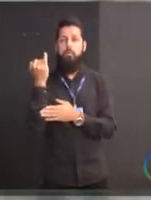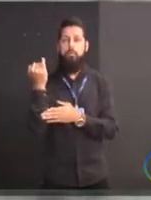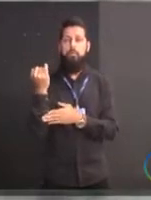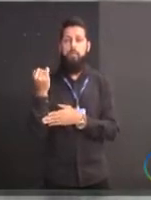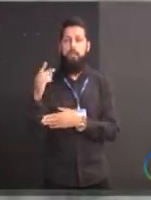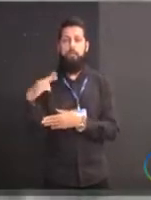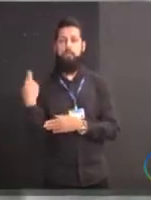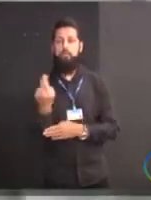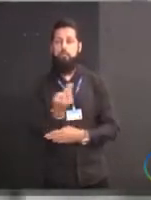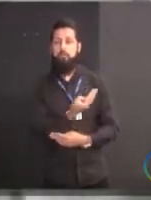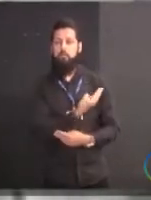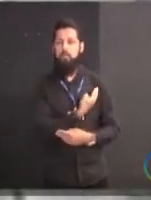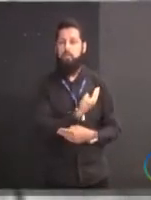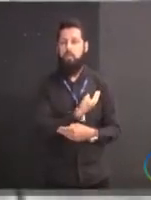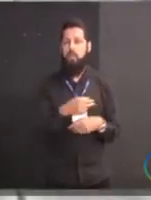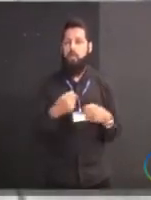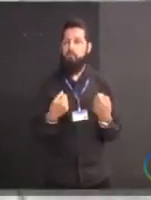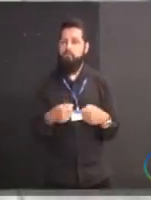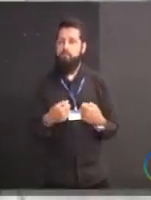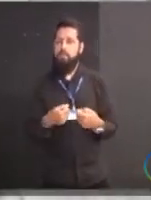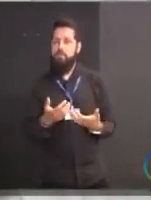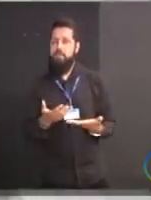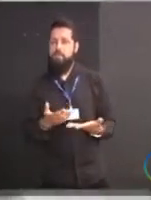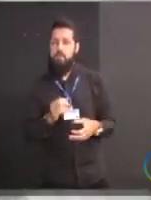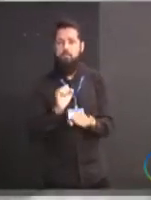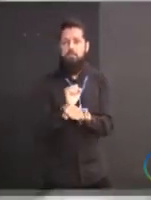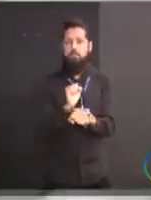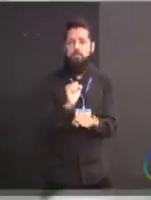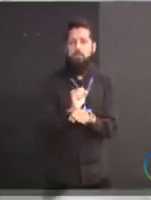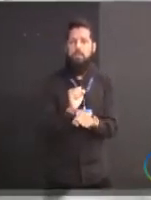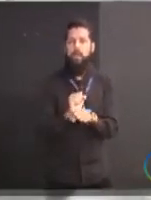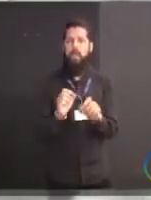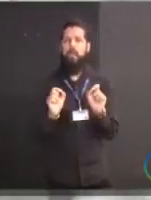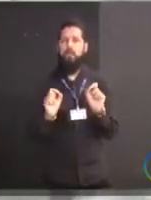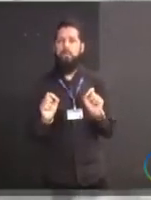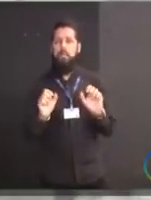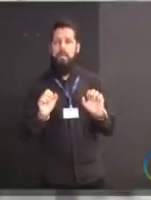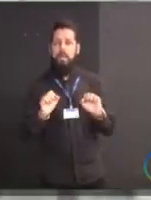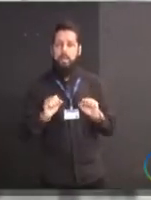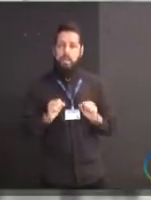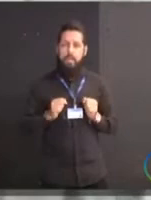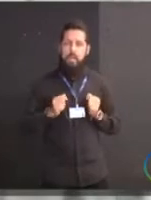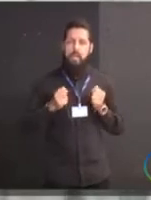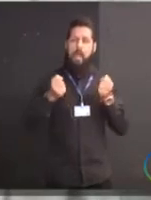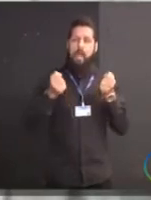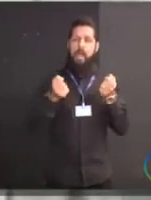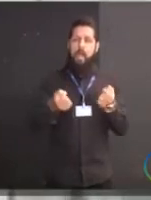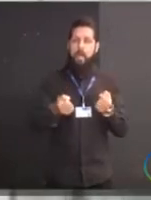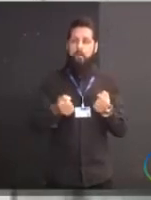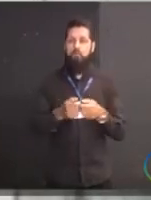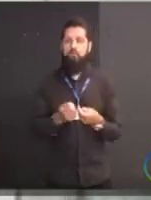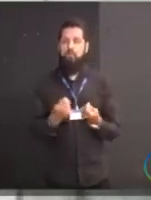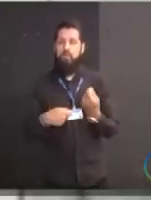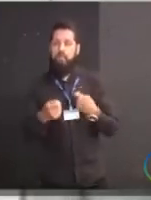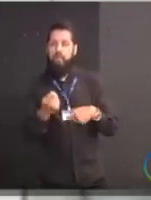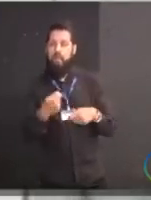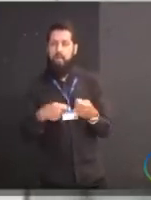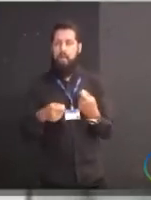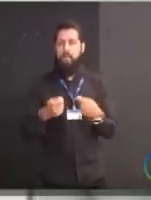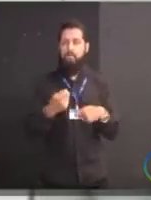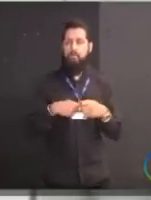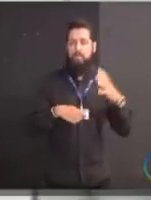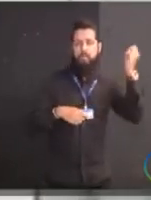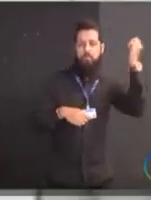De modo que devemos esperar que as forças administrativas que orientam a vida dos